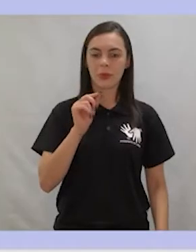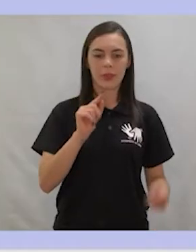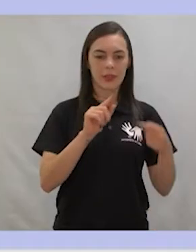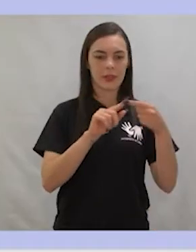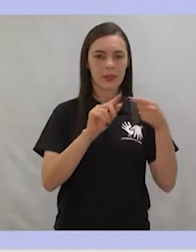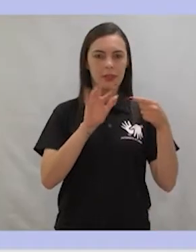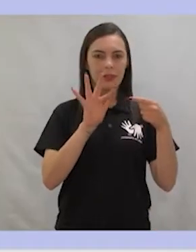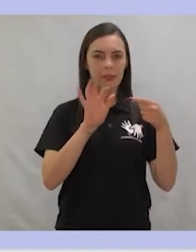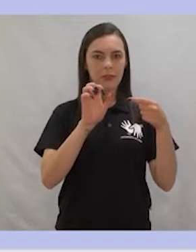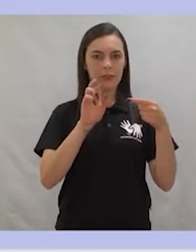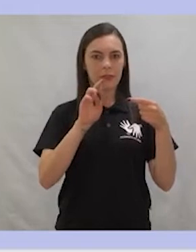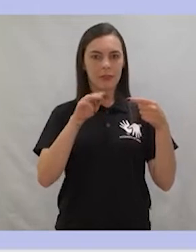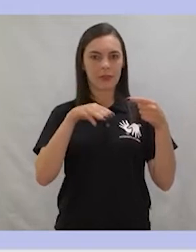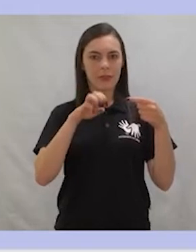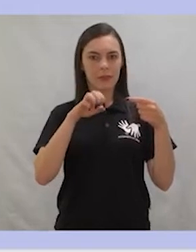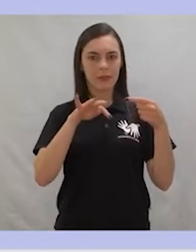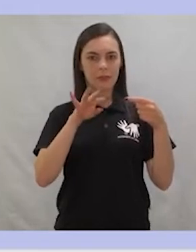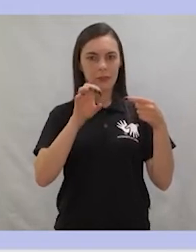lá fermento,